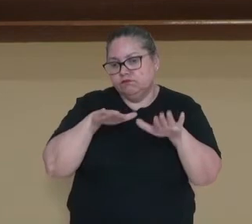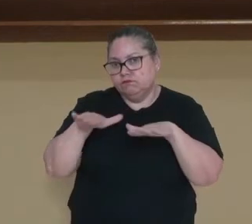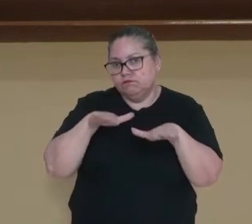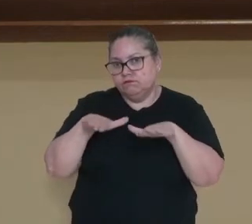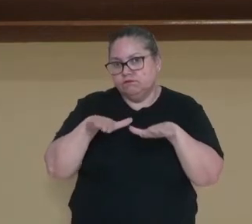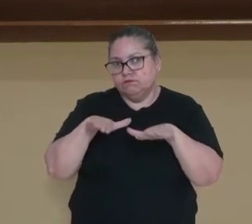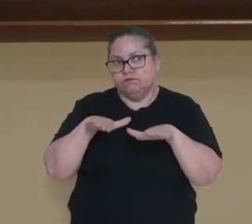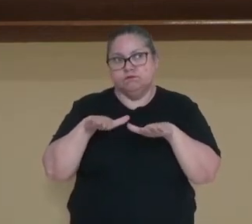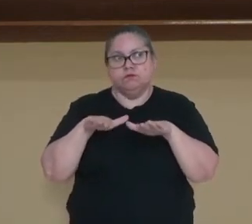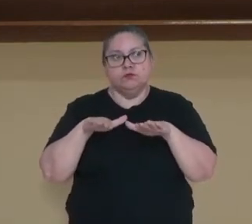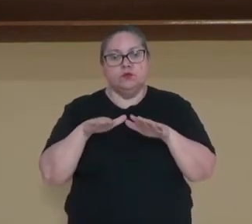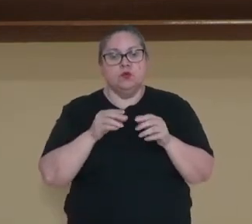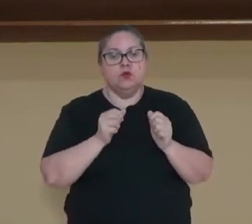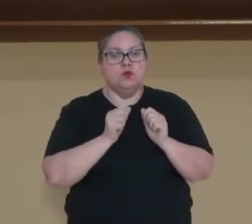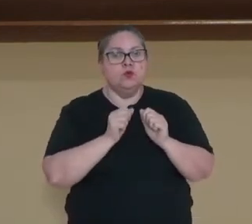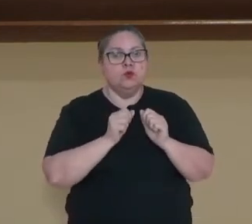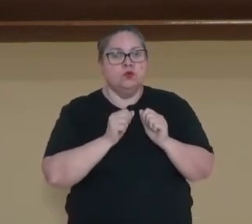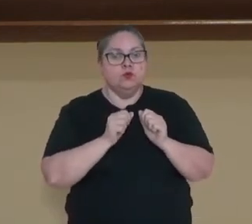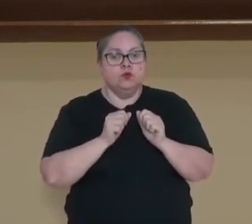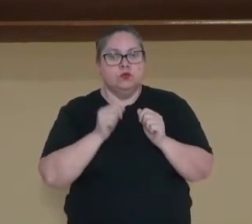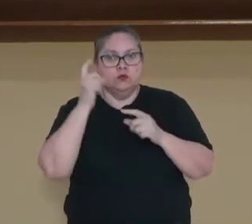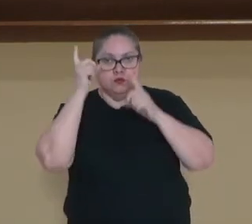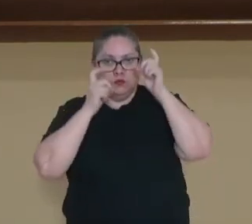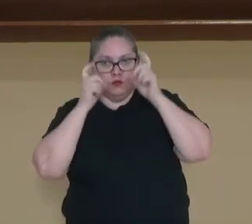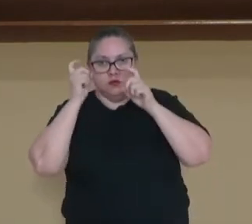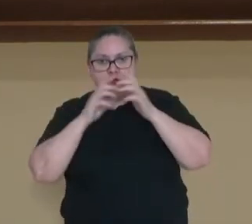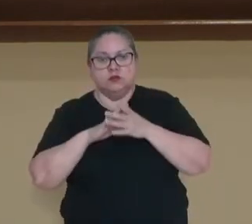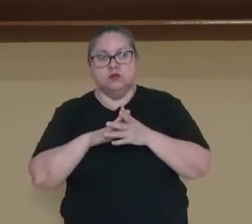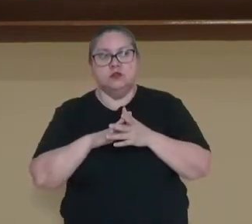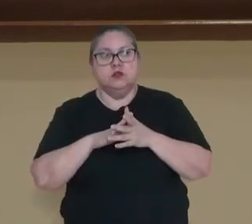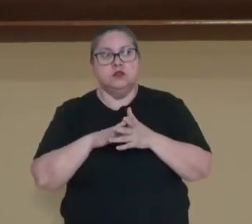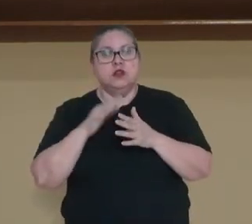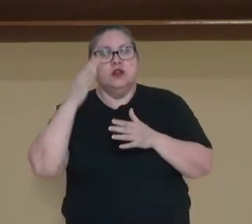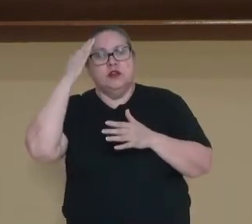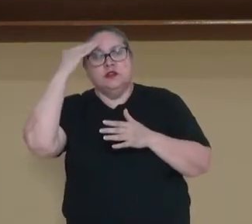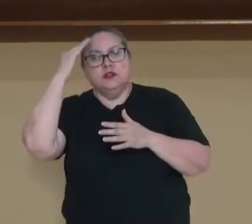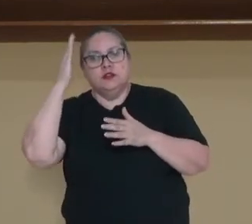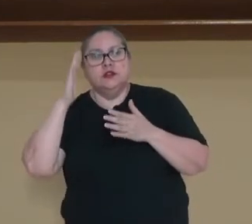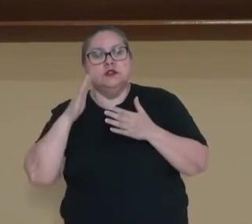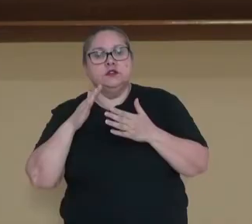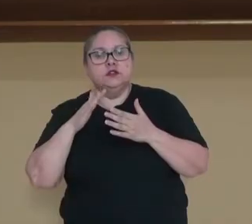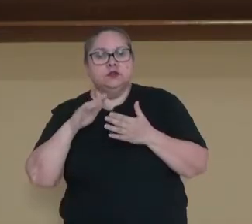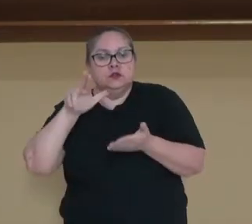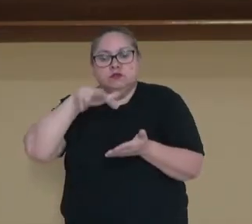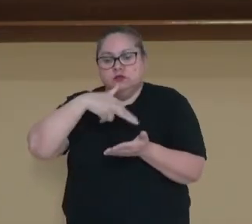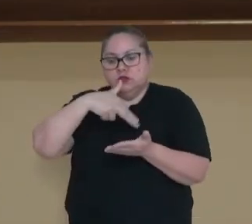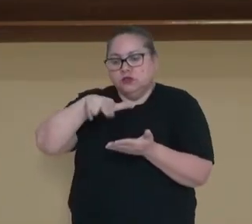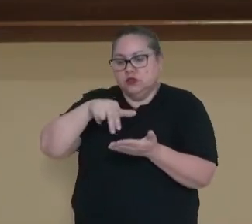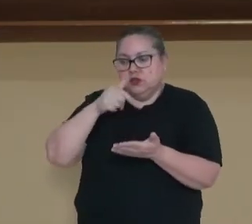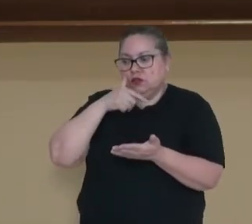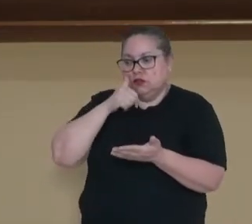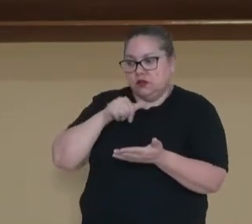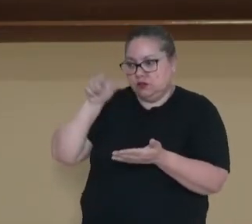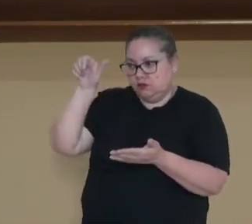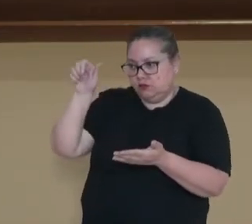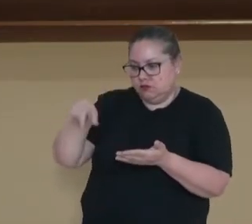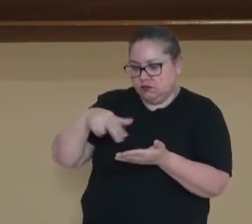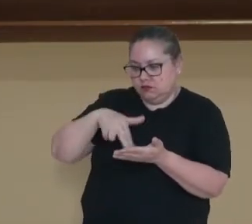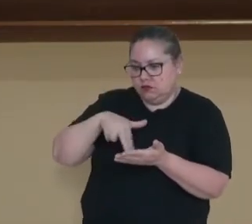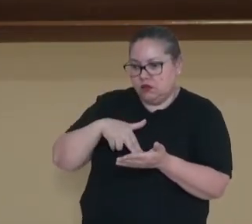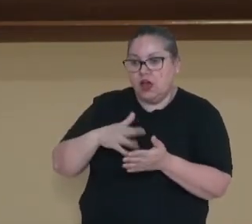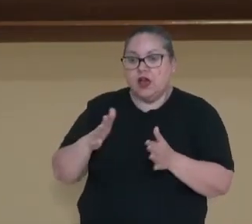movimento com a expressão facial, a gente vai entender se o dançarino quer transmitir uma ideia